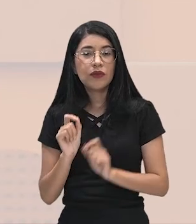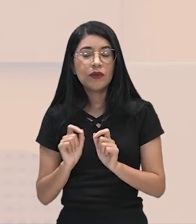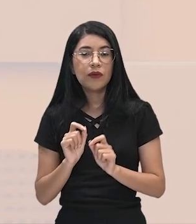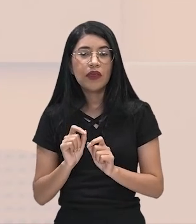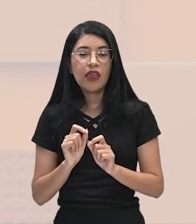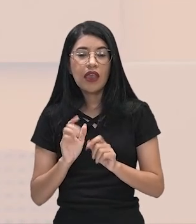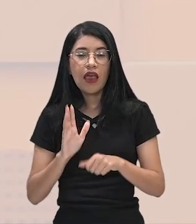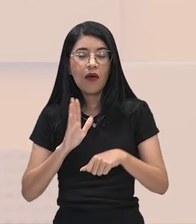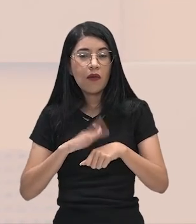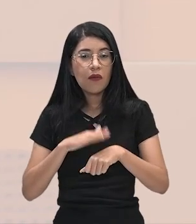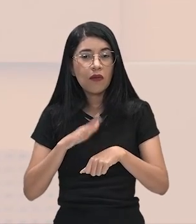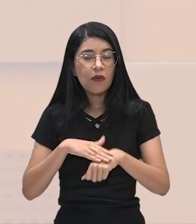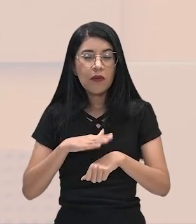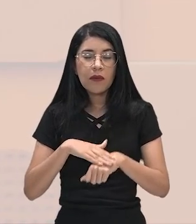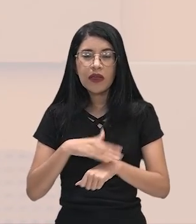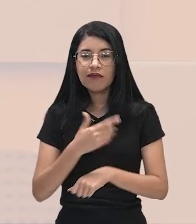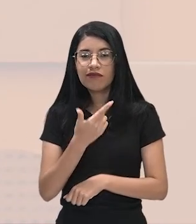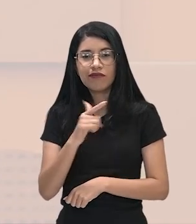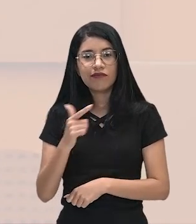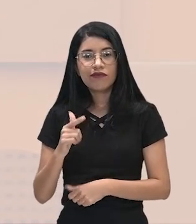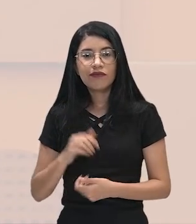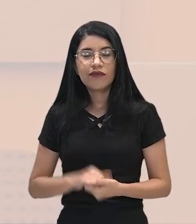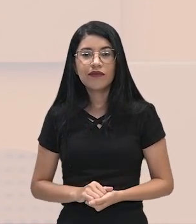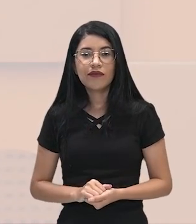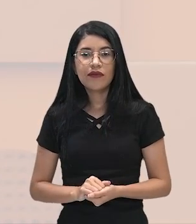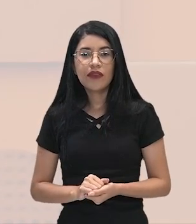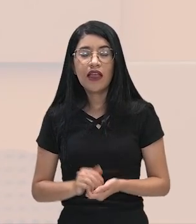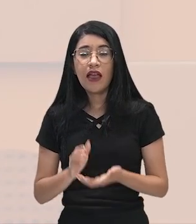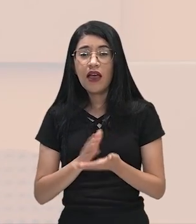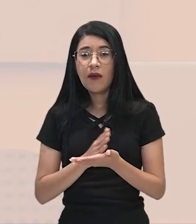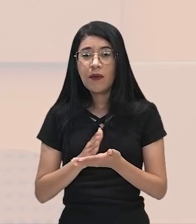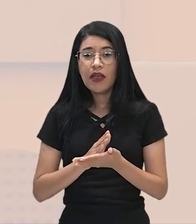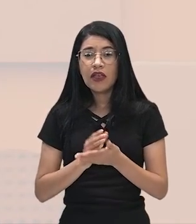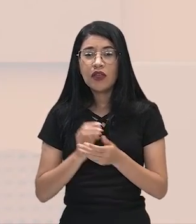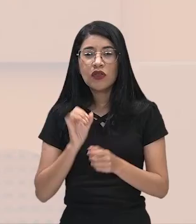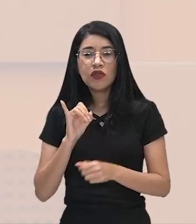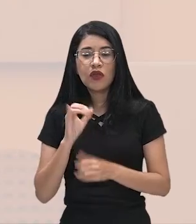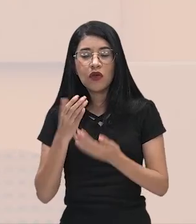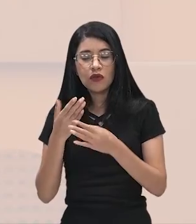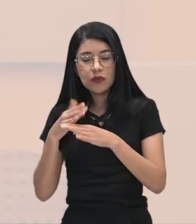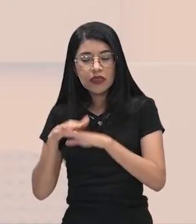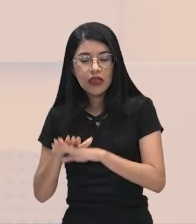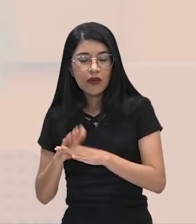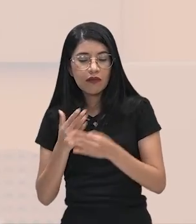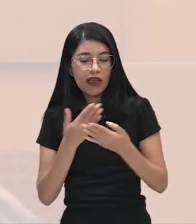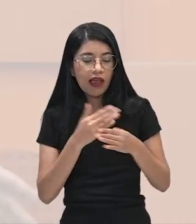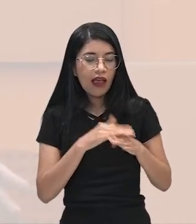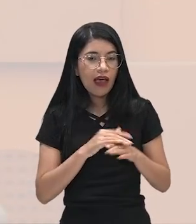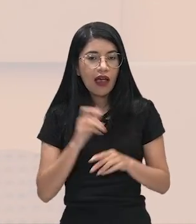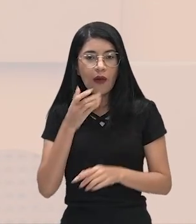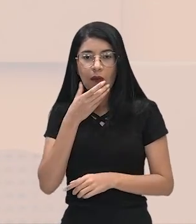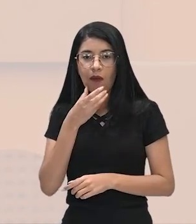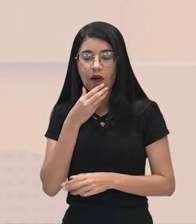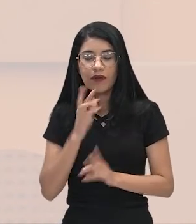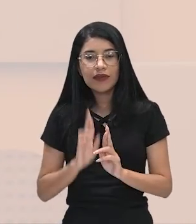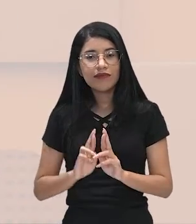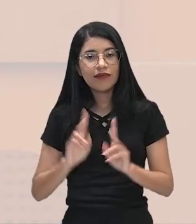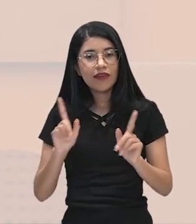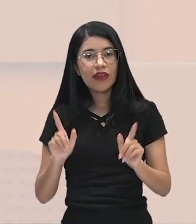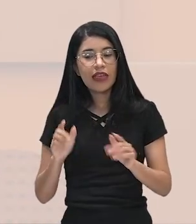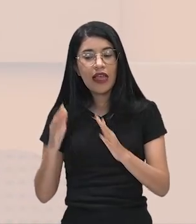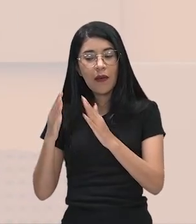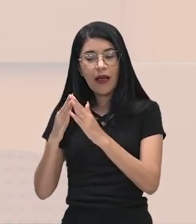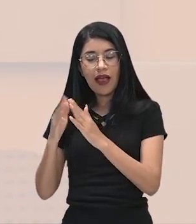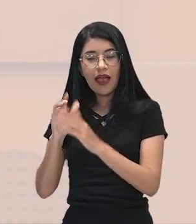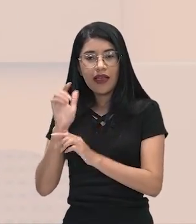essa autonomia e muitas das vezes ela só vai ser transferida à figura masculina que administra a sua vida, né? Ela sai da casa